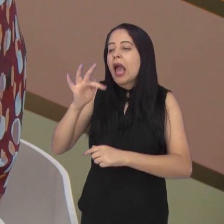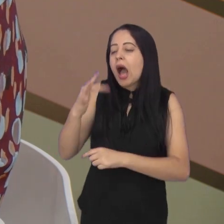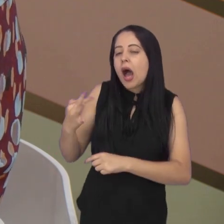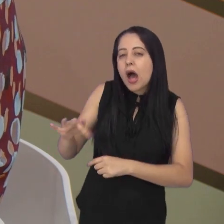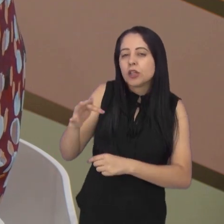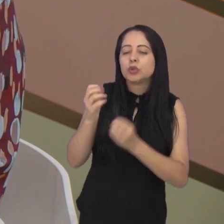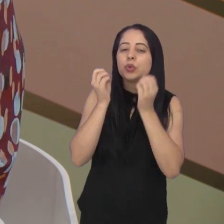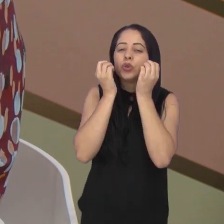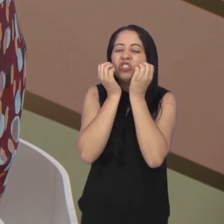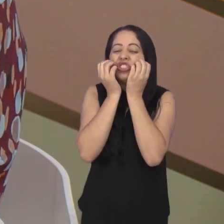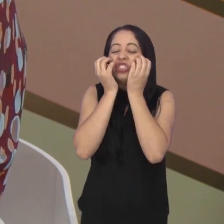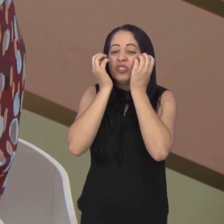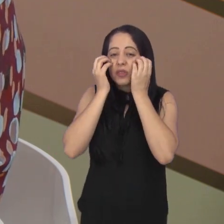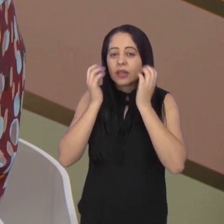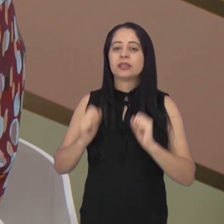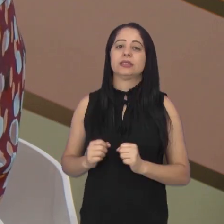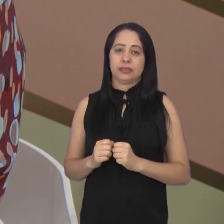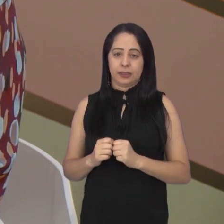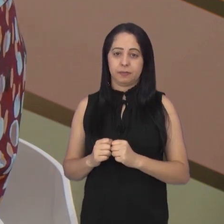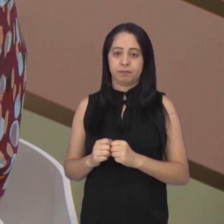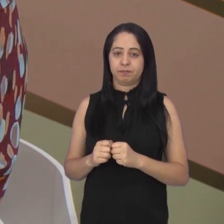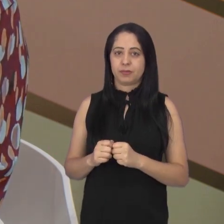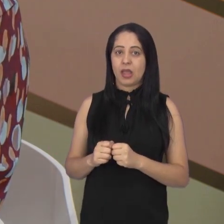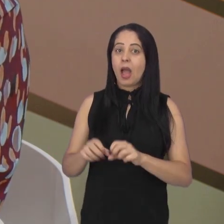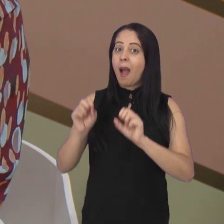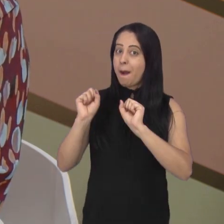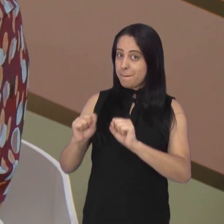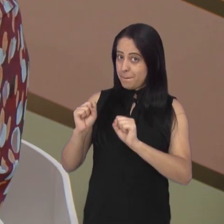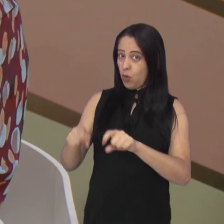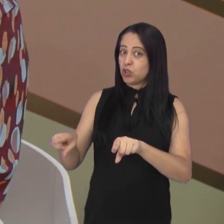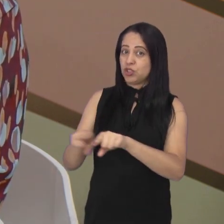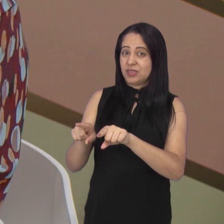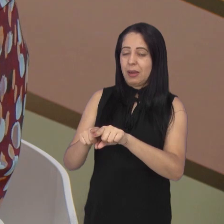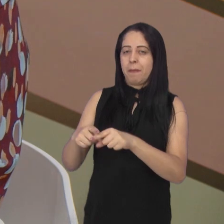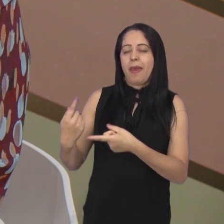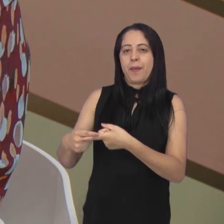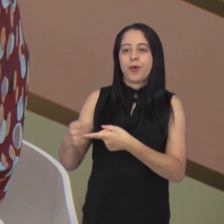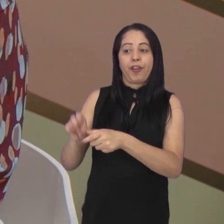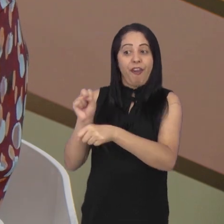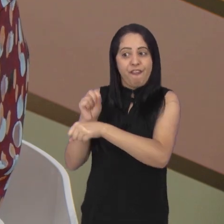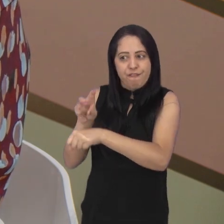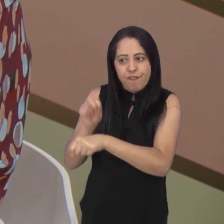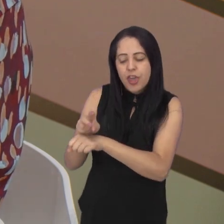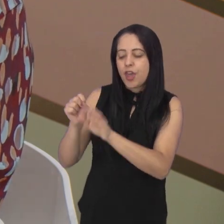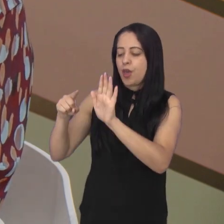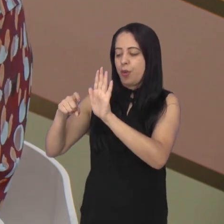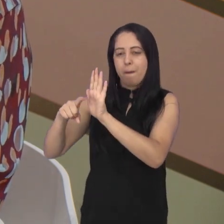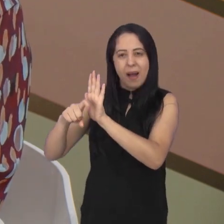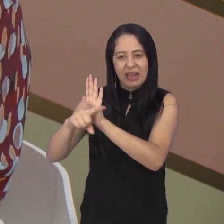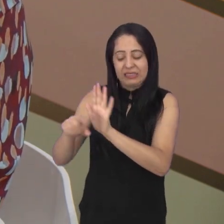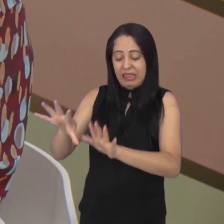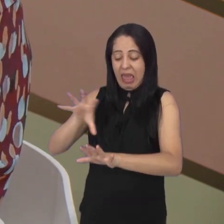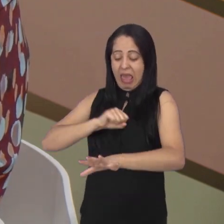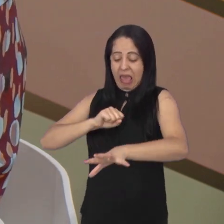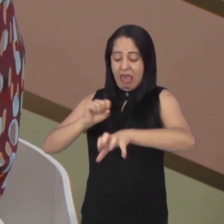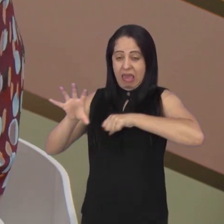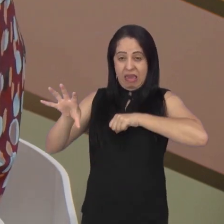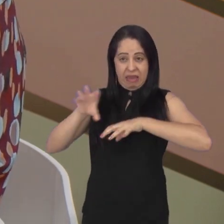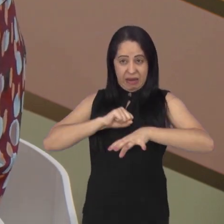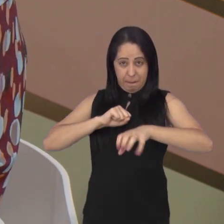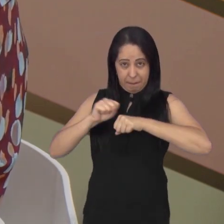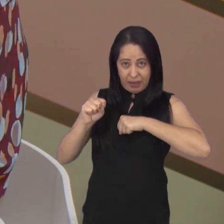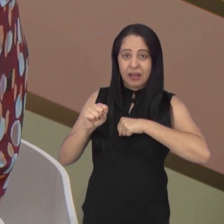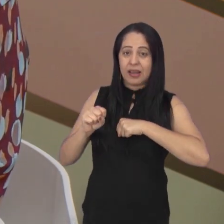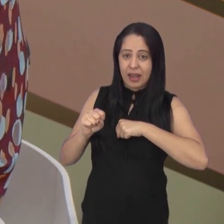os maxilares. E ela pode ser de causa infecciosa, então viral, bacteriana, quando a gente entra com tratamento